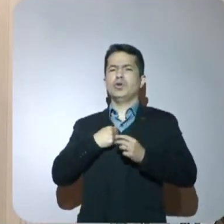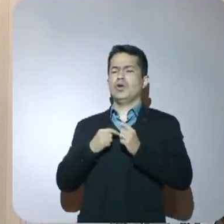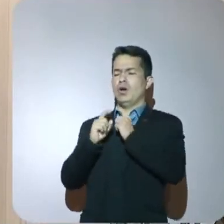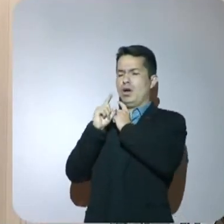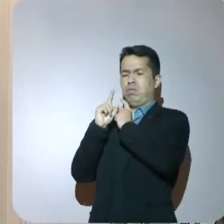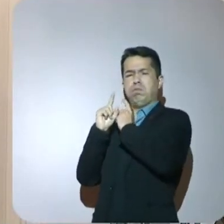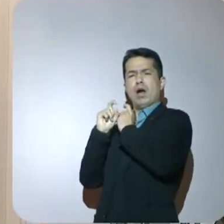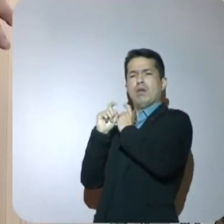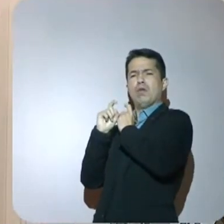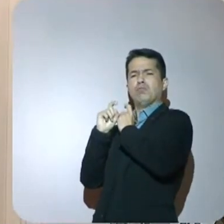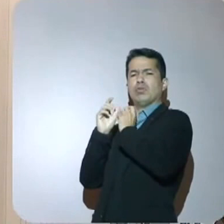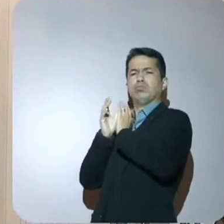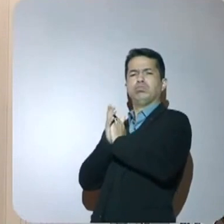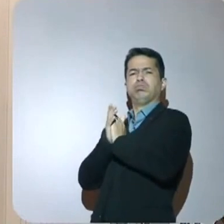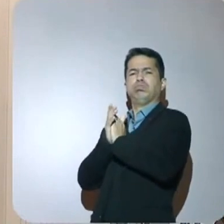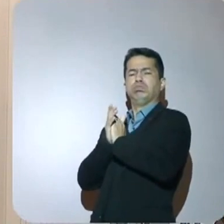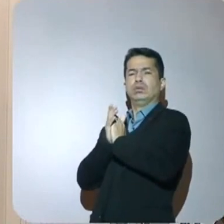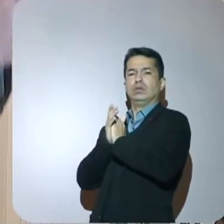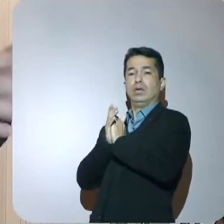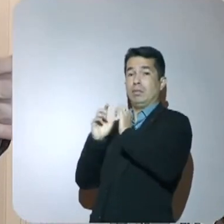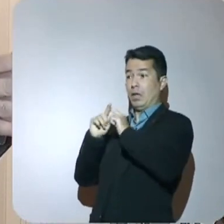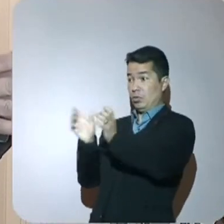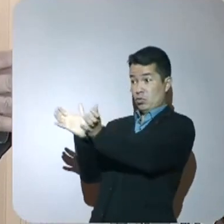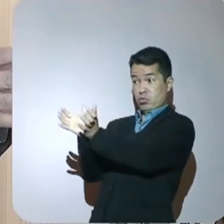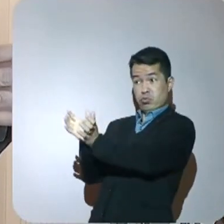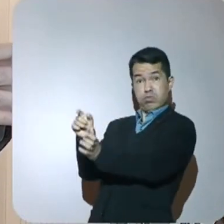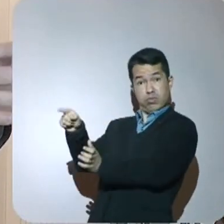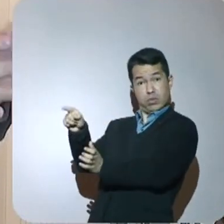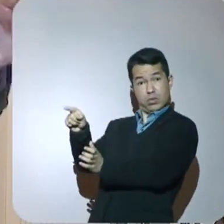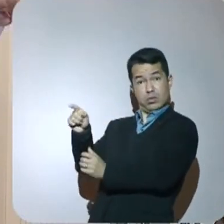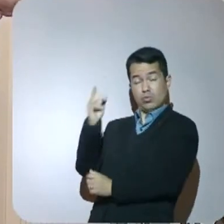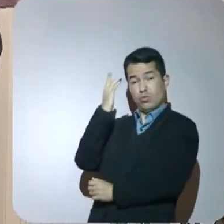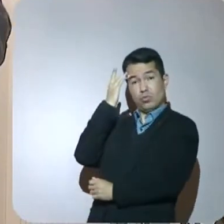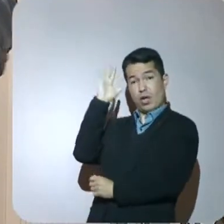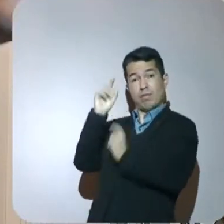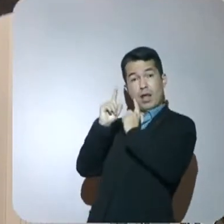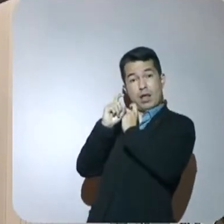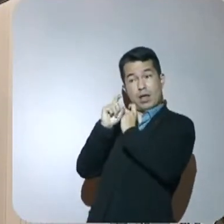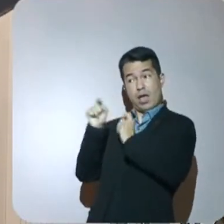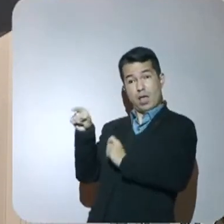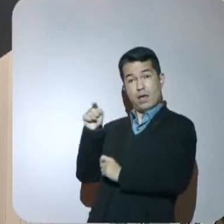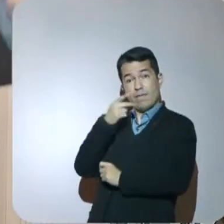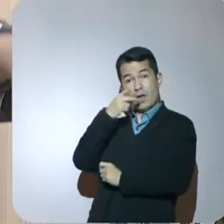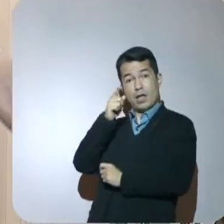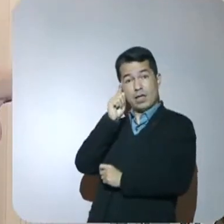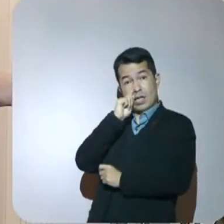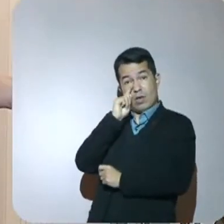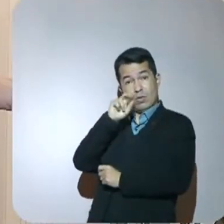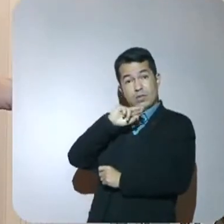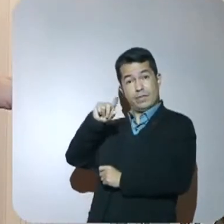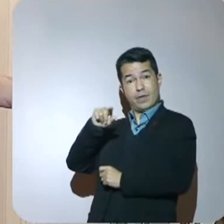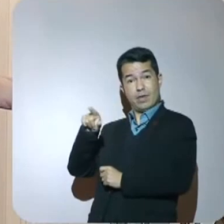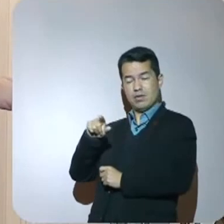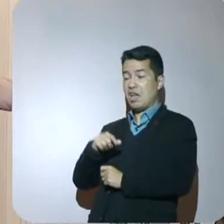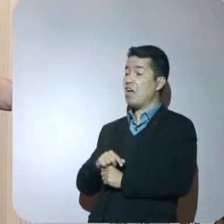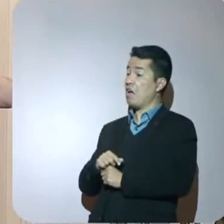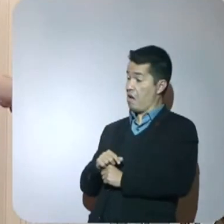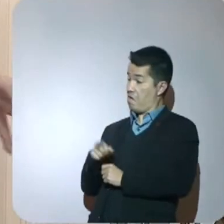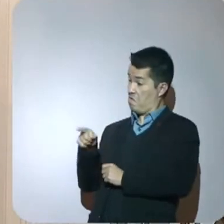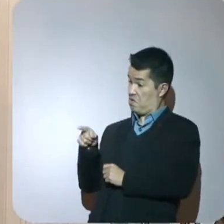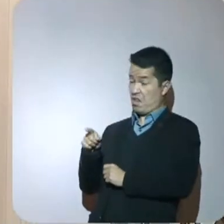judeus do que os judeus de fala grega. Os judeus que estavam espalhados pelo